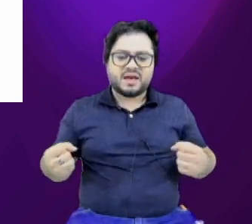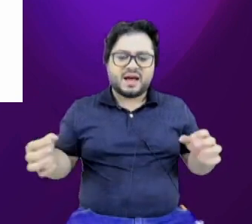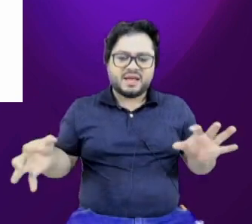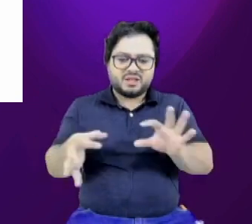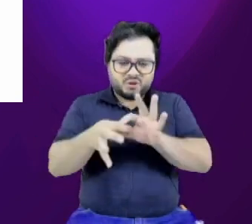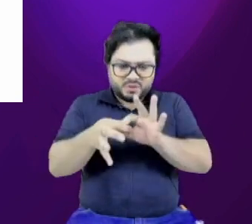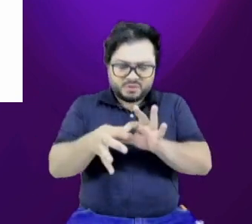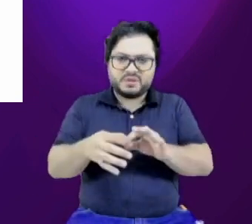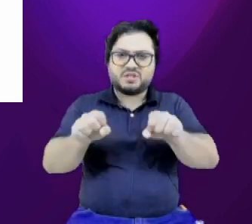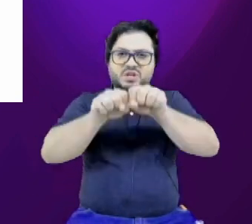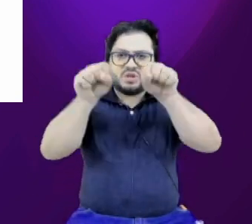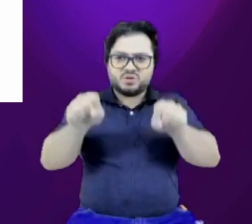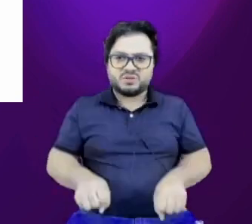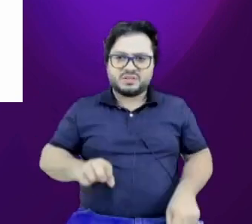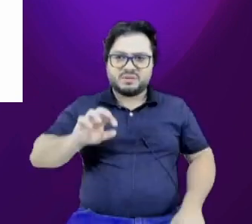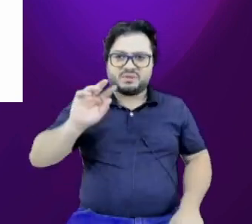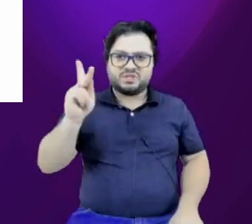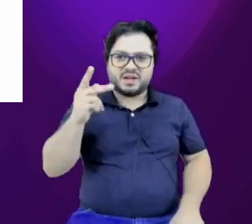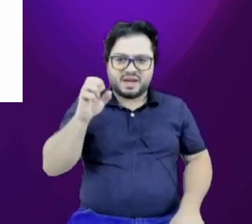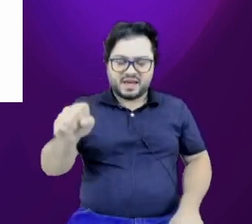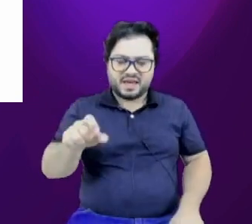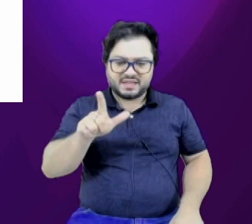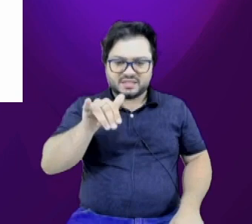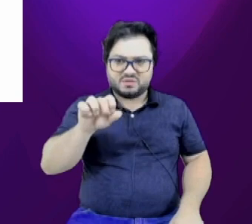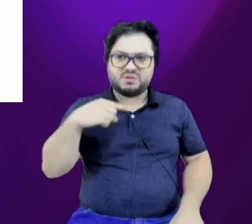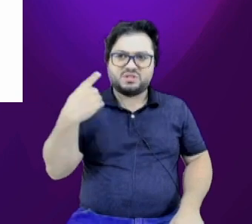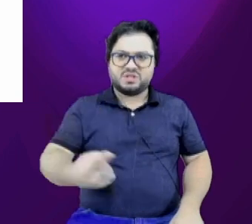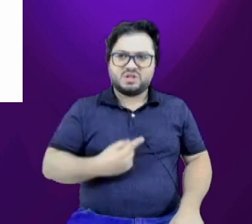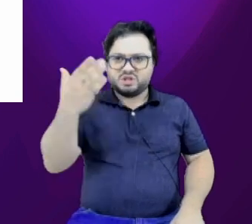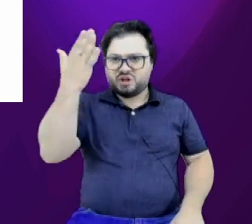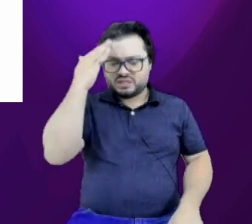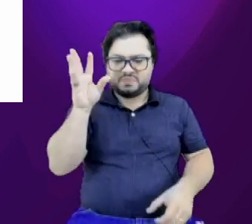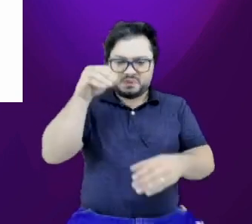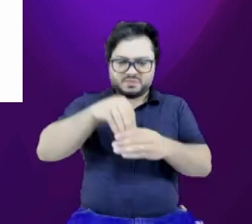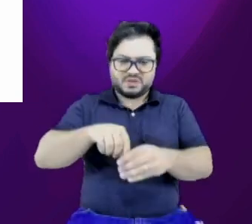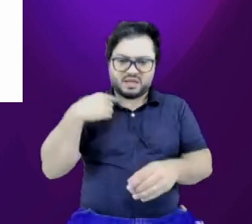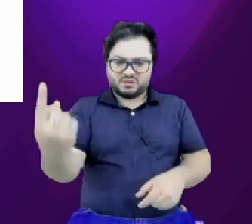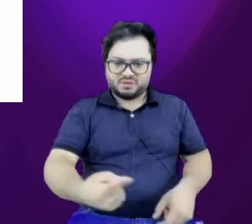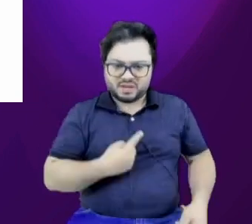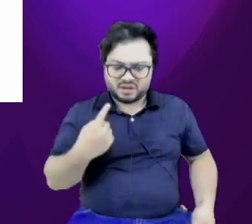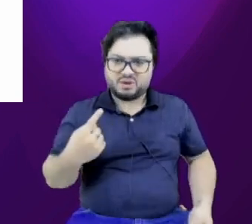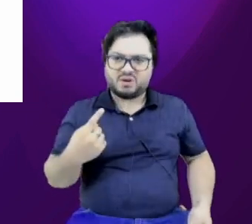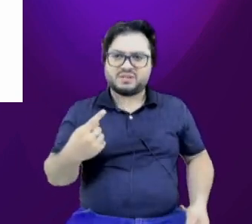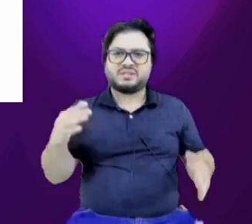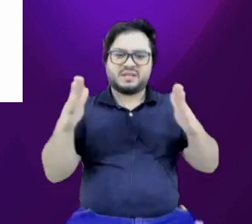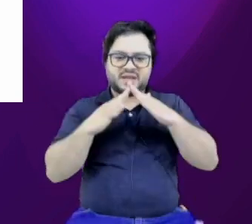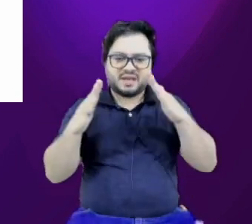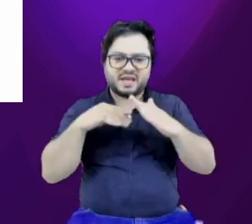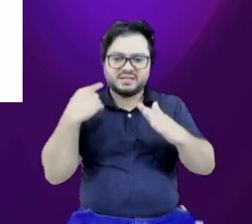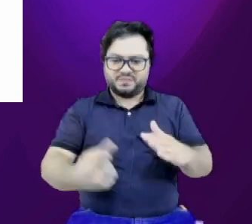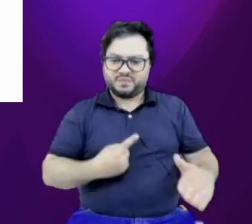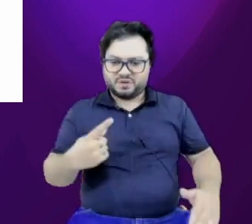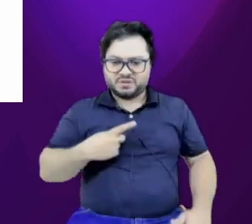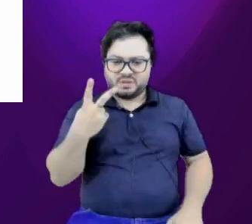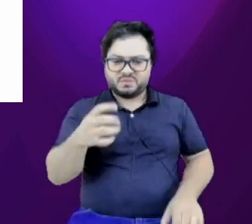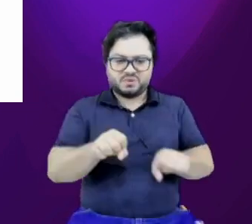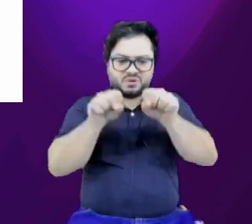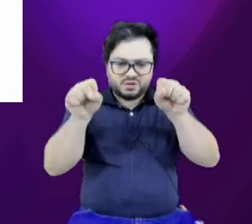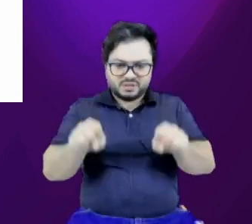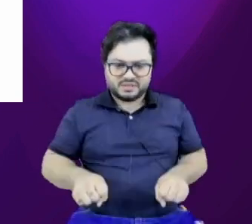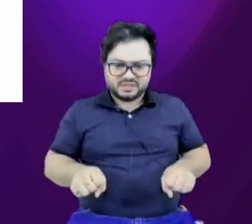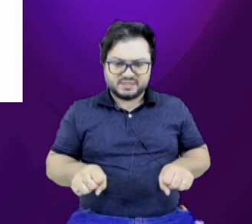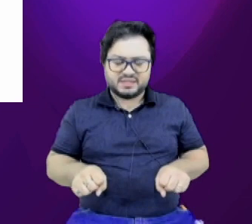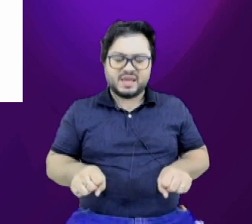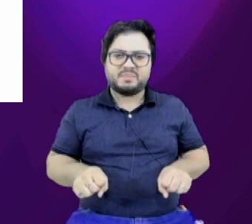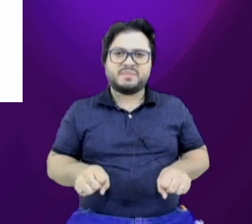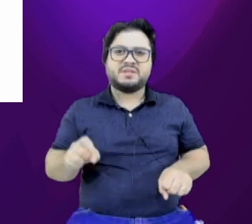interoperabilidade com sistemas de HS, com o LIS. Nós sabemos, dentro da nossa casa, nós temos 2 sistemas, né,